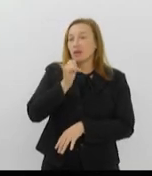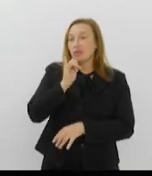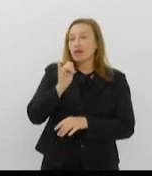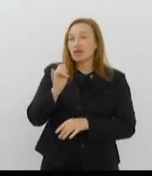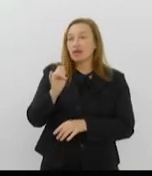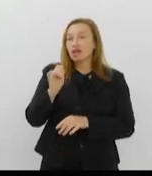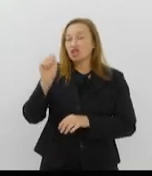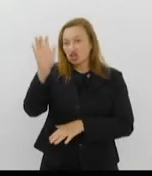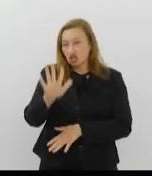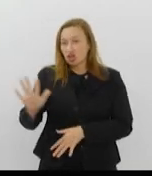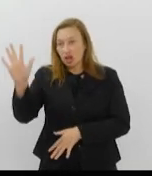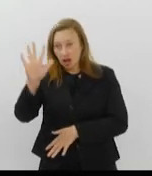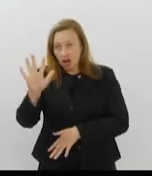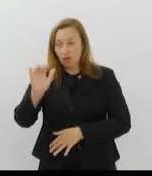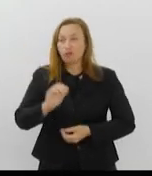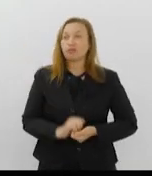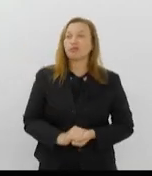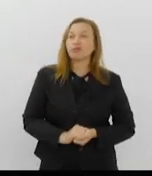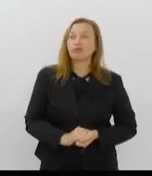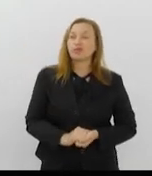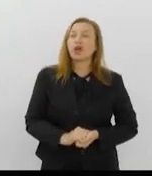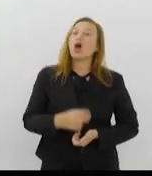quentes e